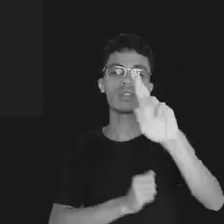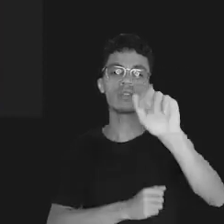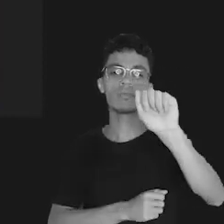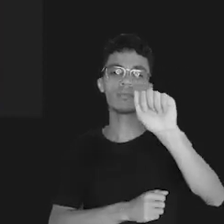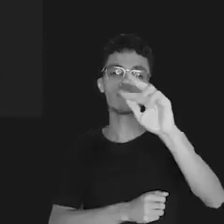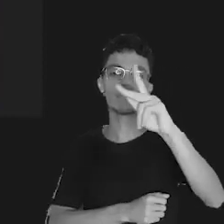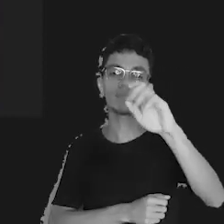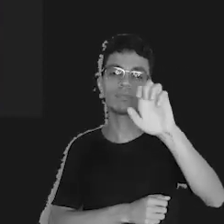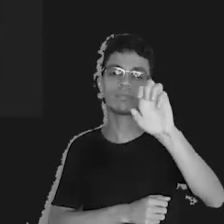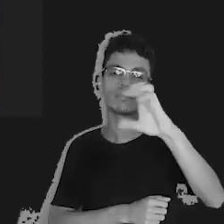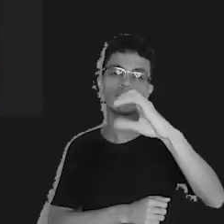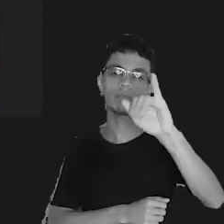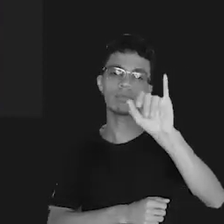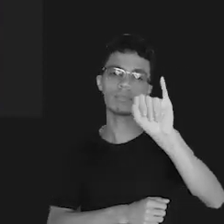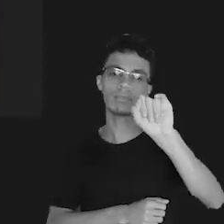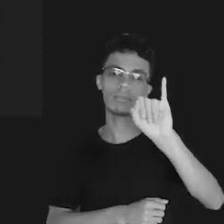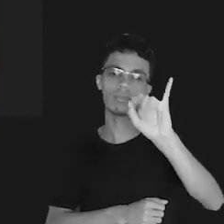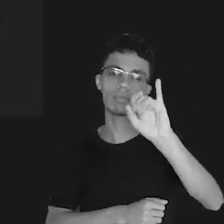e seus pássaros,